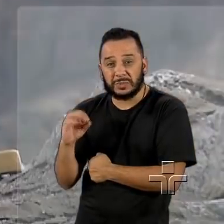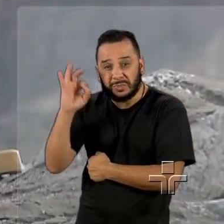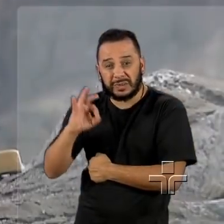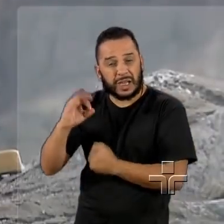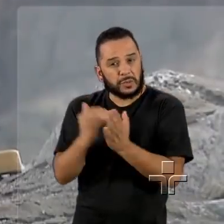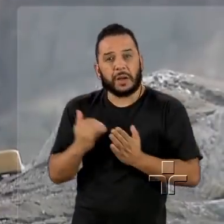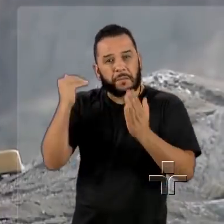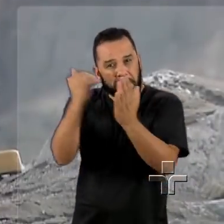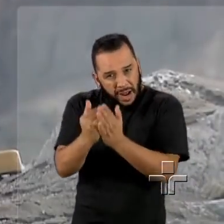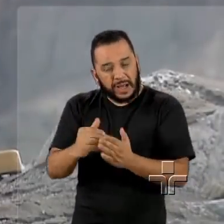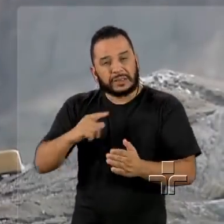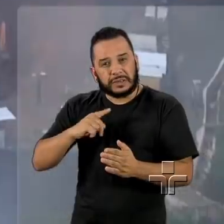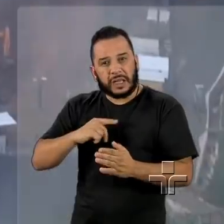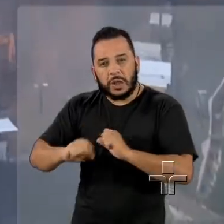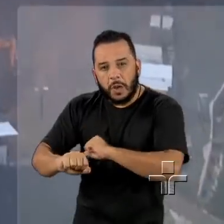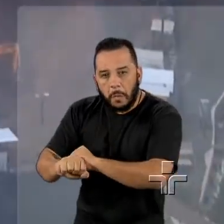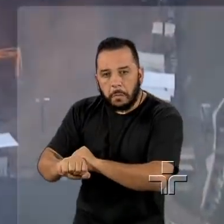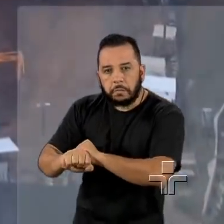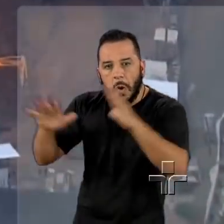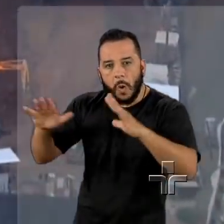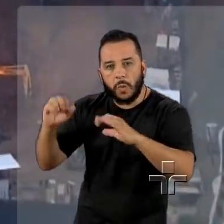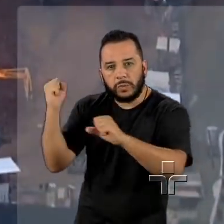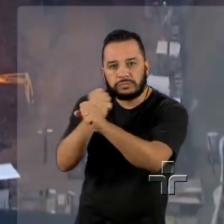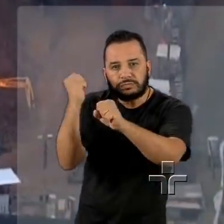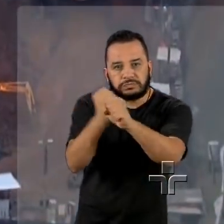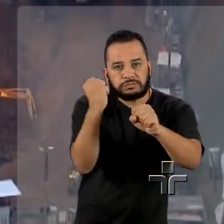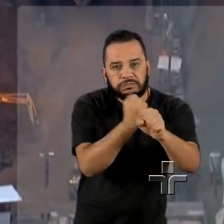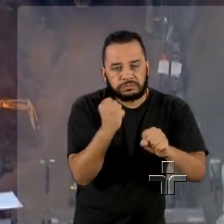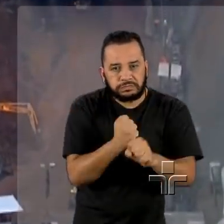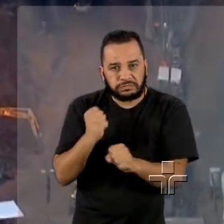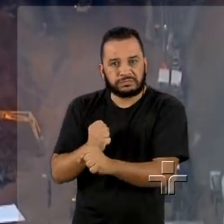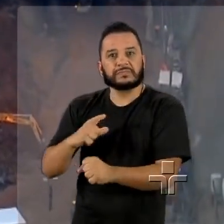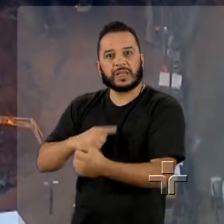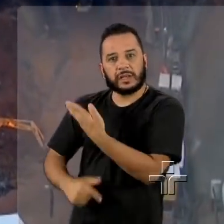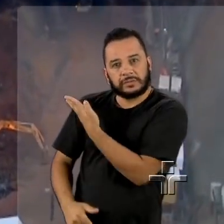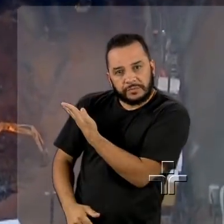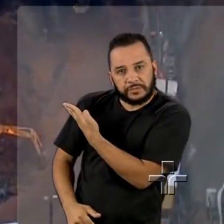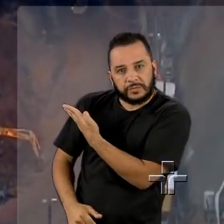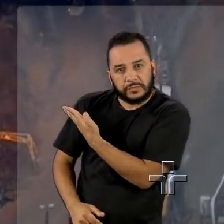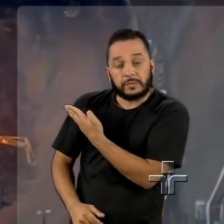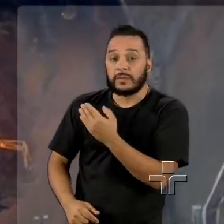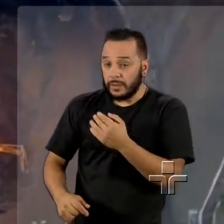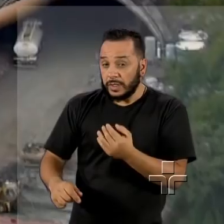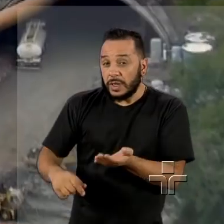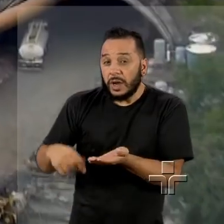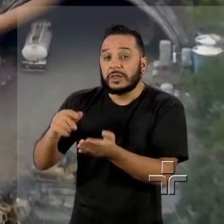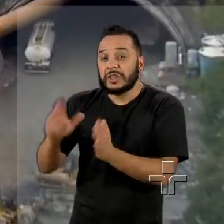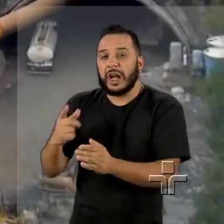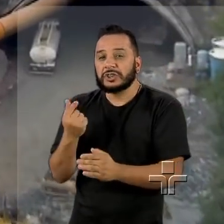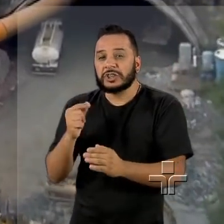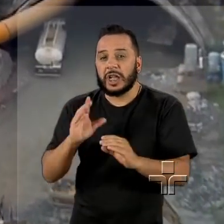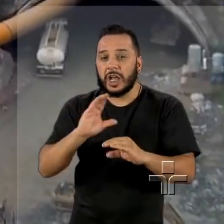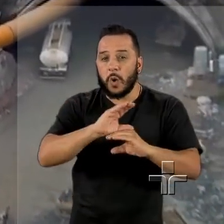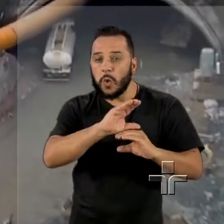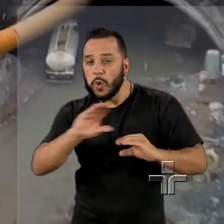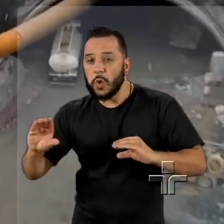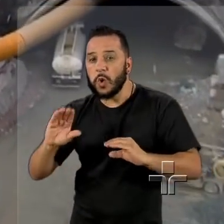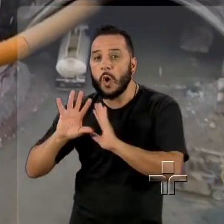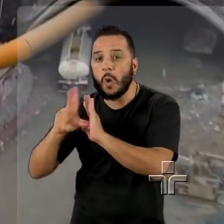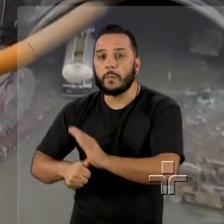O presidente da Companhia Energética de São Paulo, Laurence Casagrande, renuncia após prisão. Ele é investigado